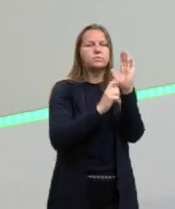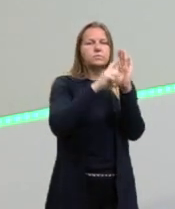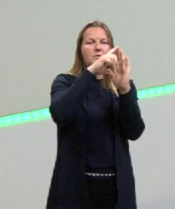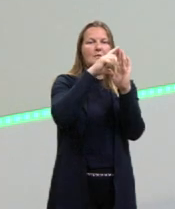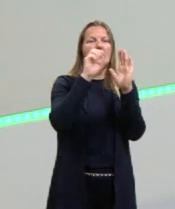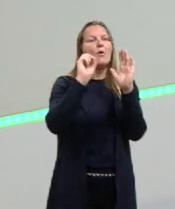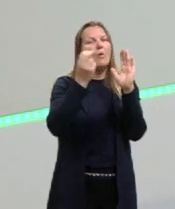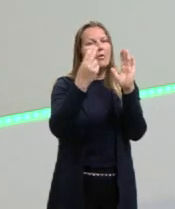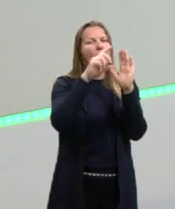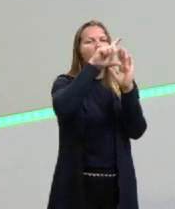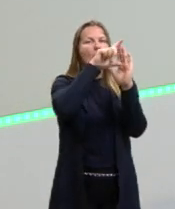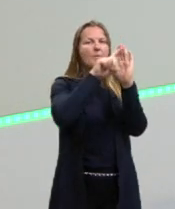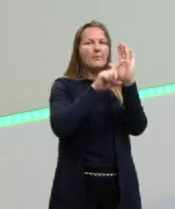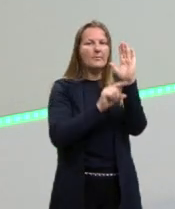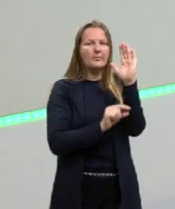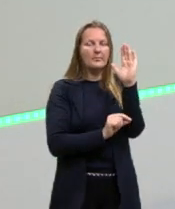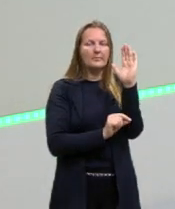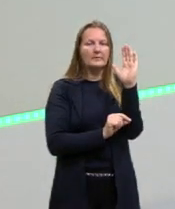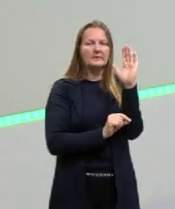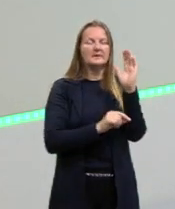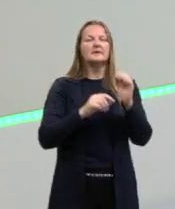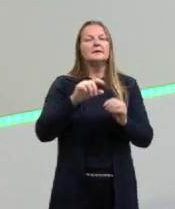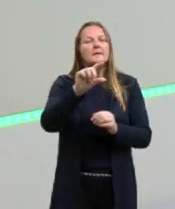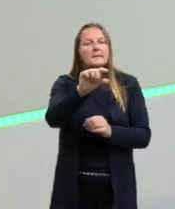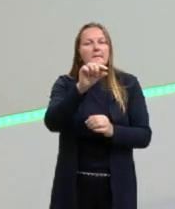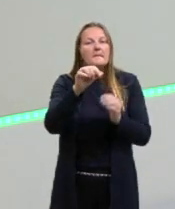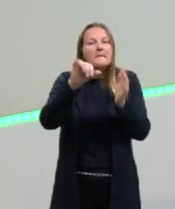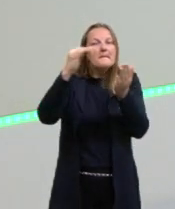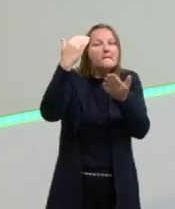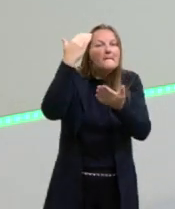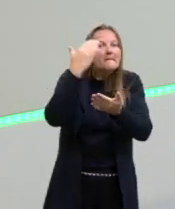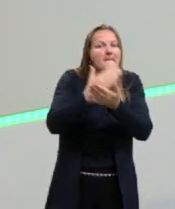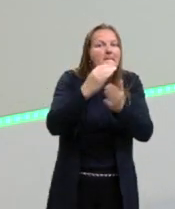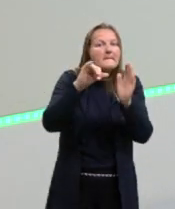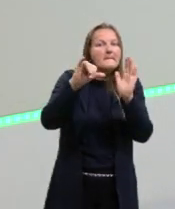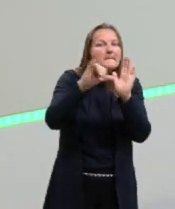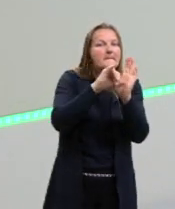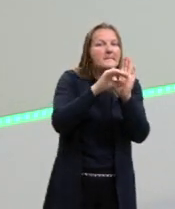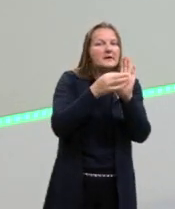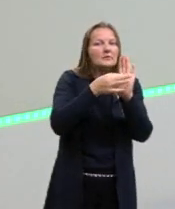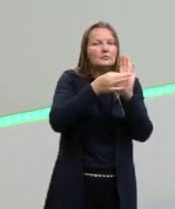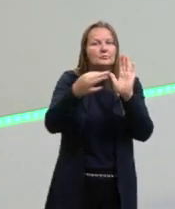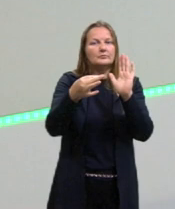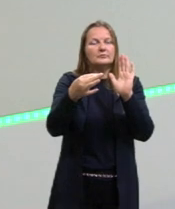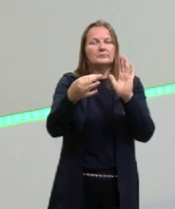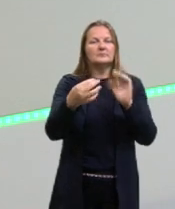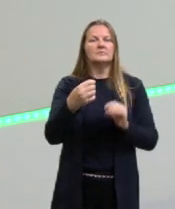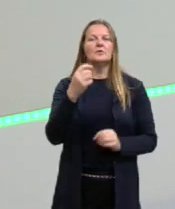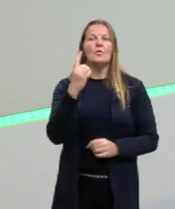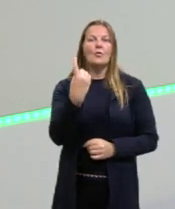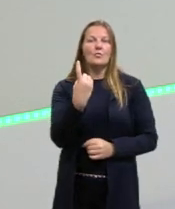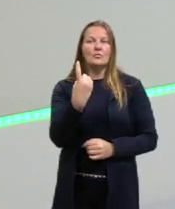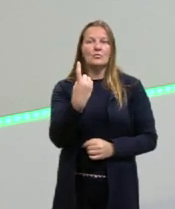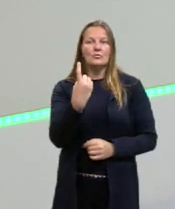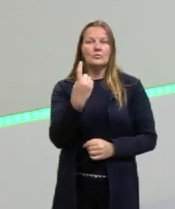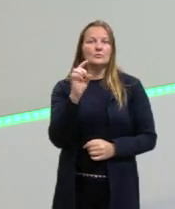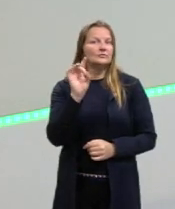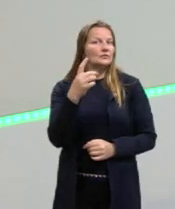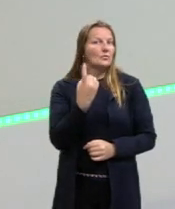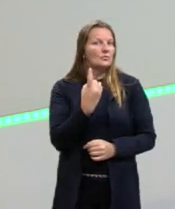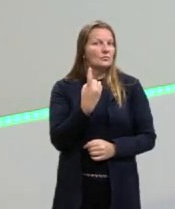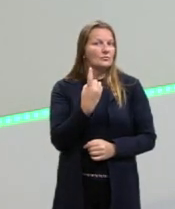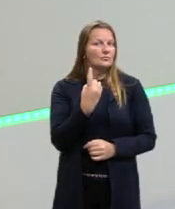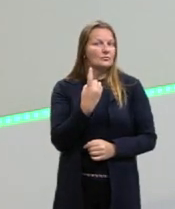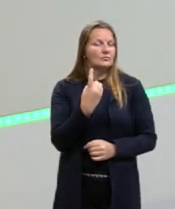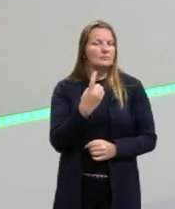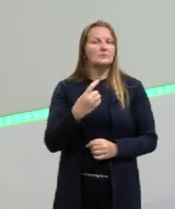e pegar justamente o termo Central Lembrando que às vezes eu vou ter um único termo Central que